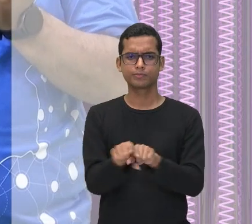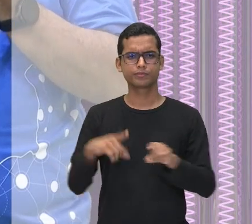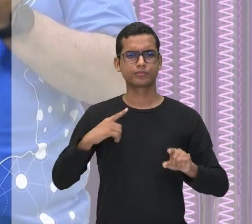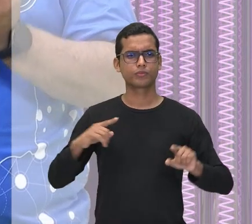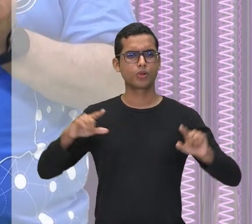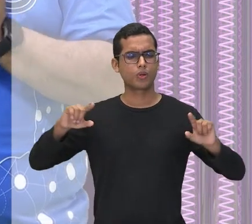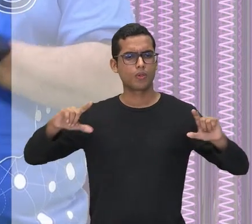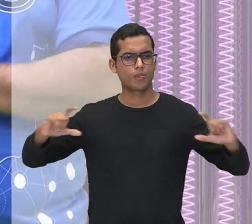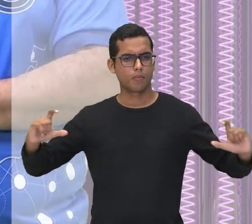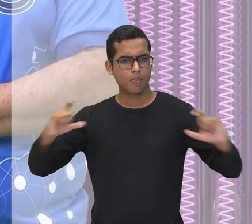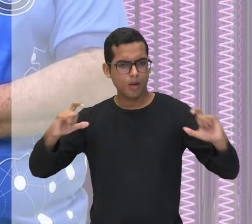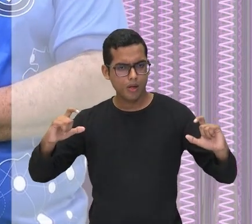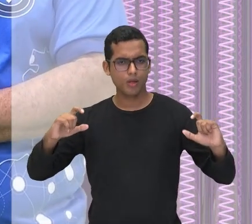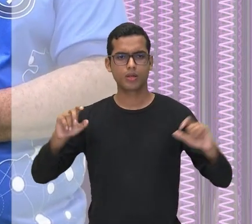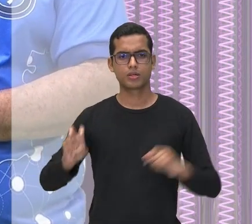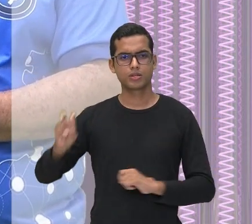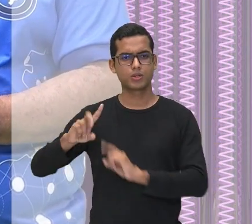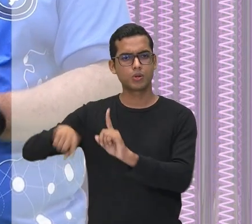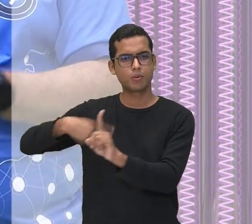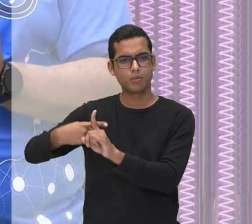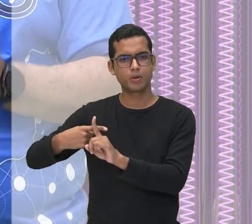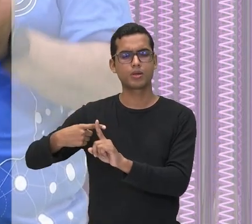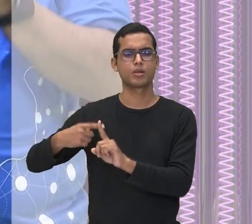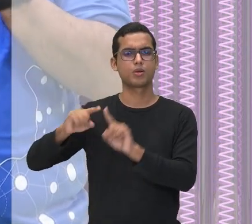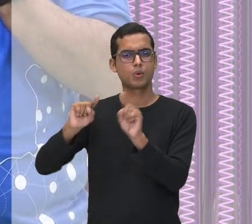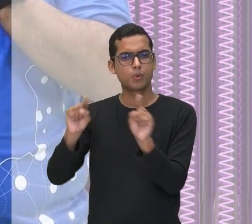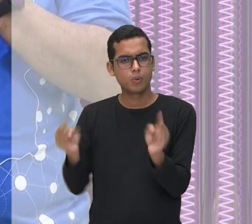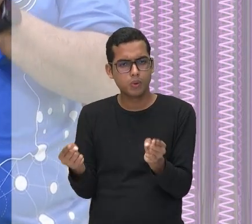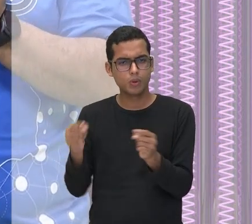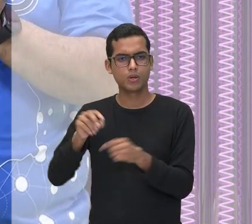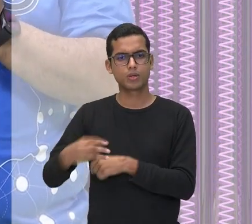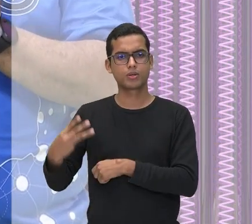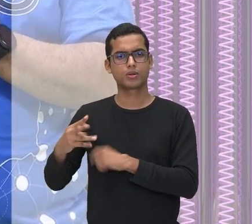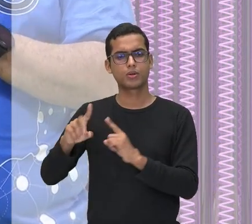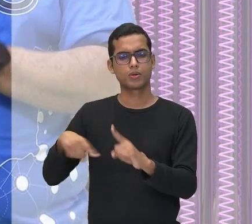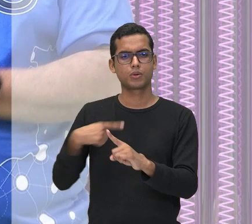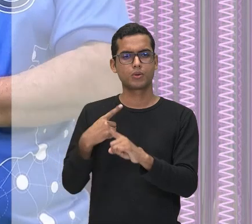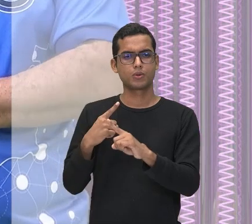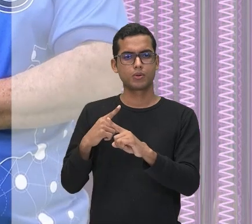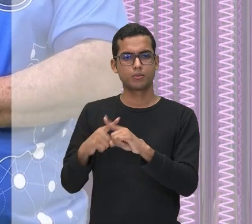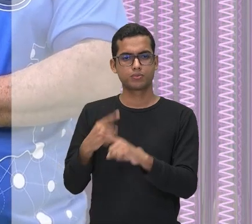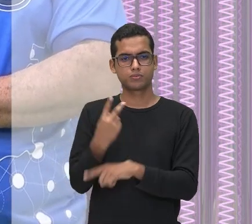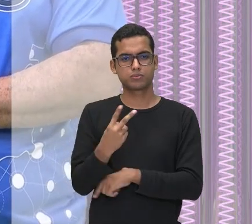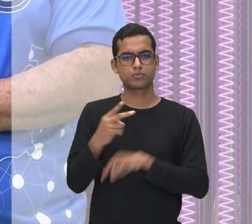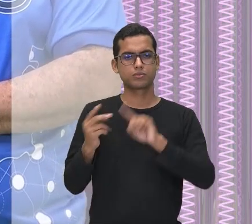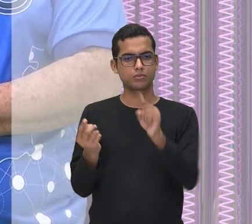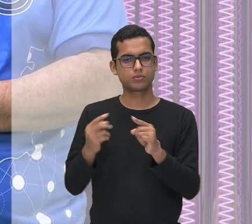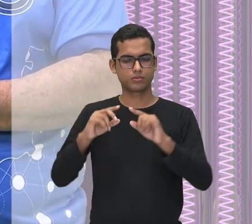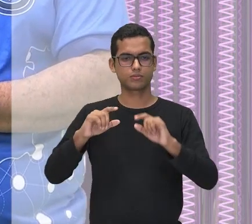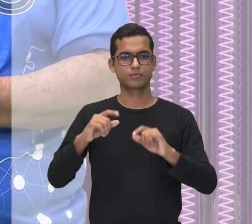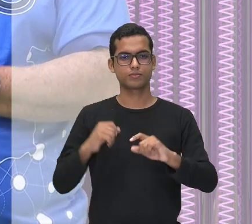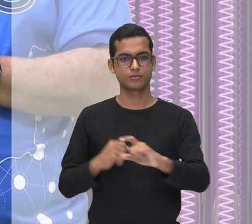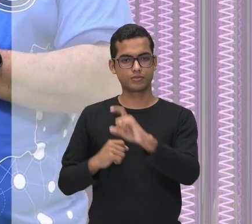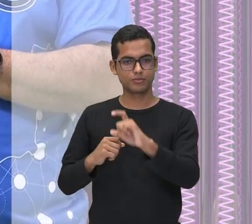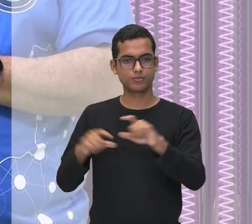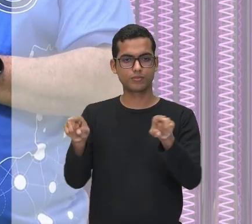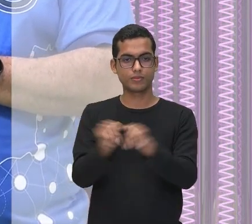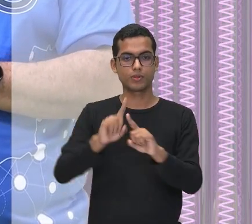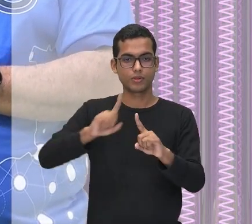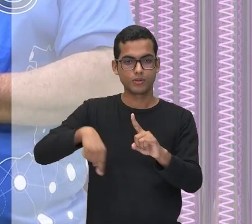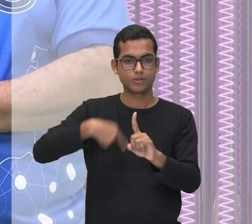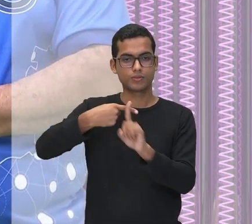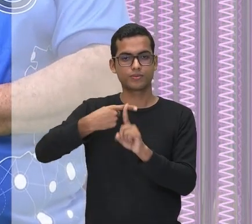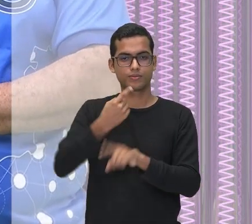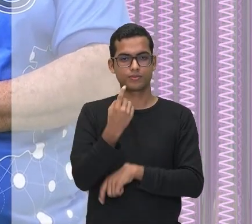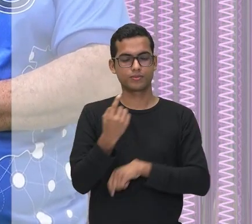colchete 5 mais parêntese, 3 vezes 2 colchete, mais chave, mais 4 menos colchete, 2 mais parêntese,